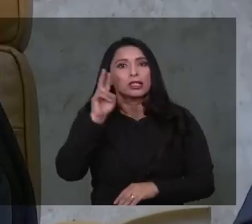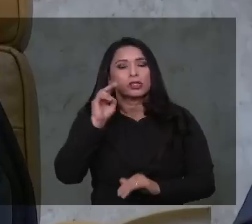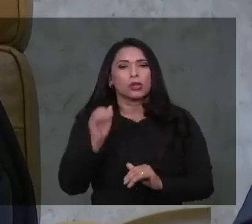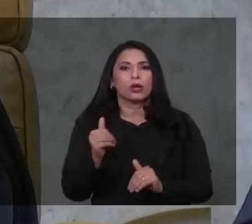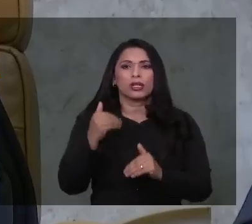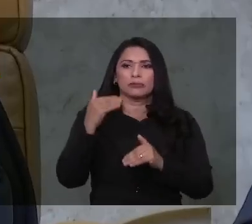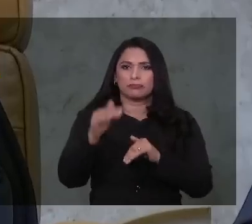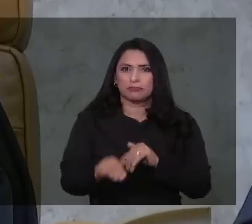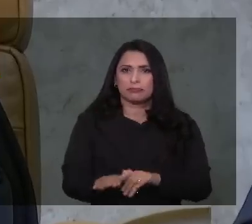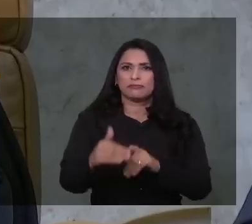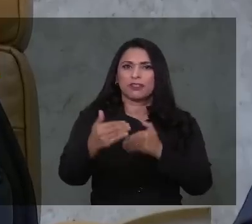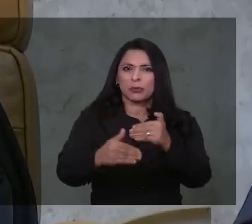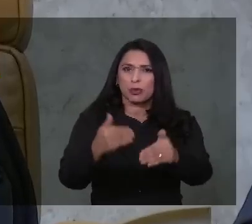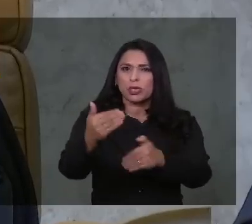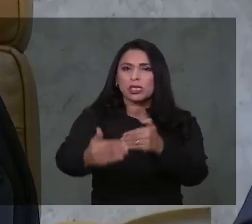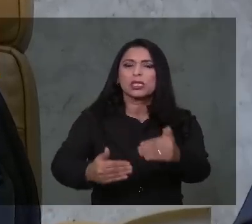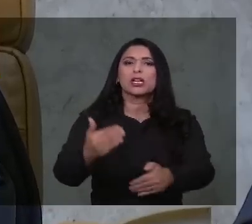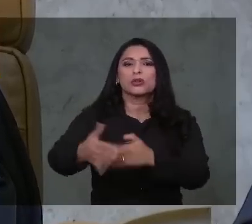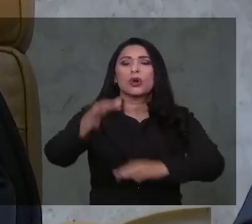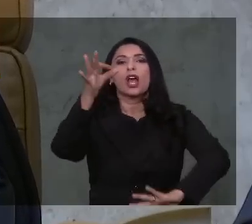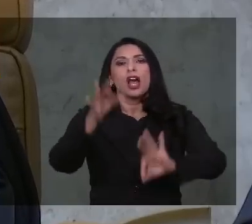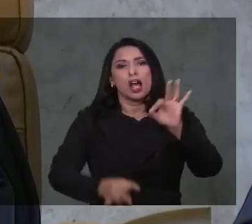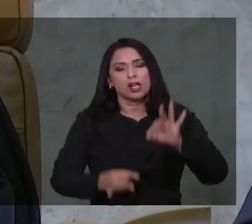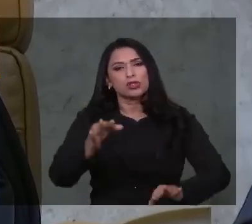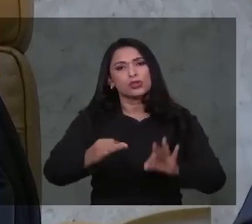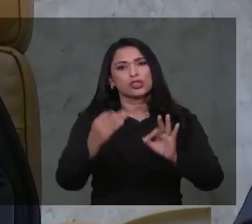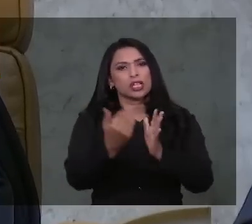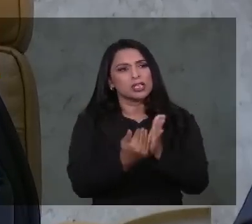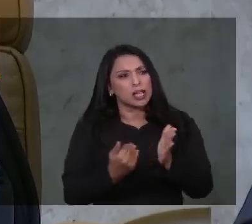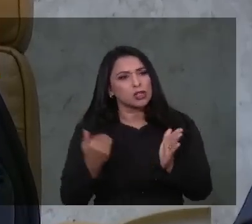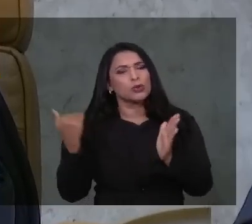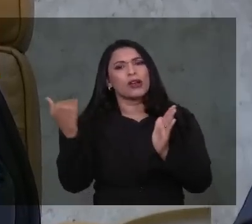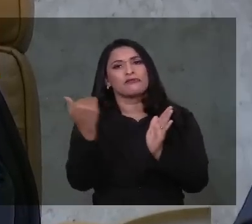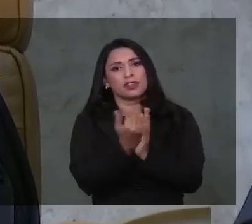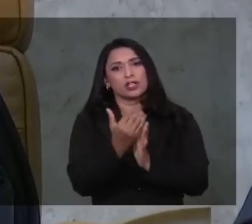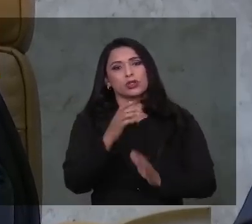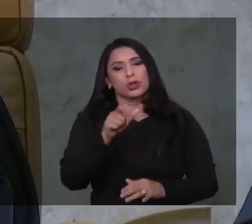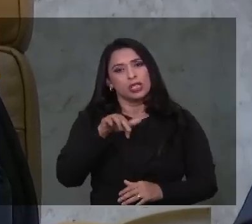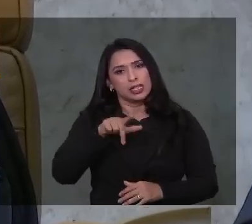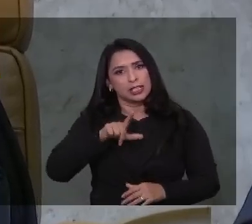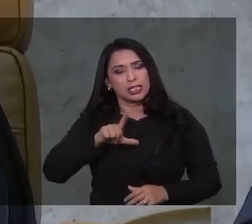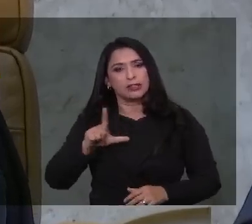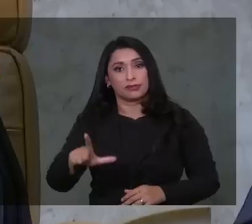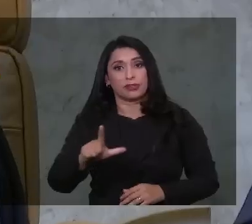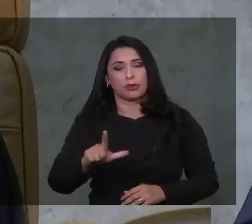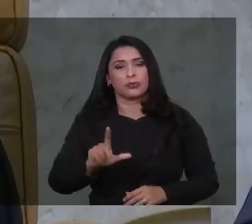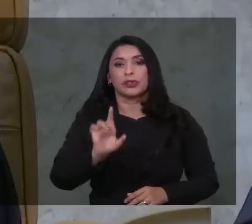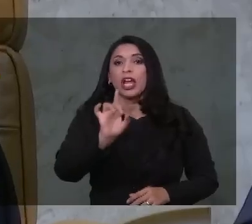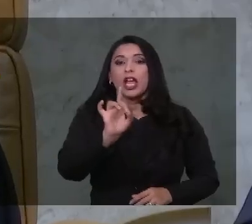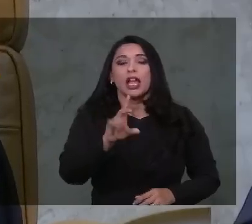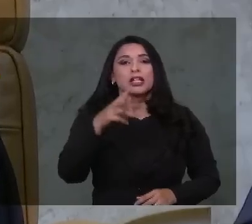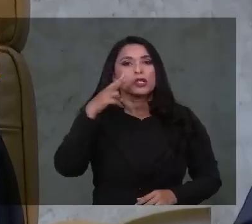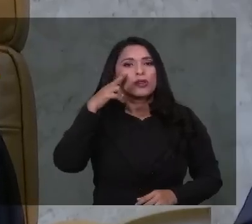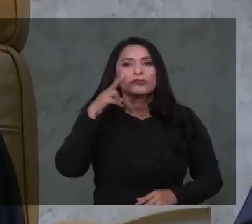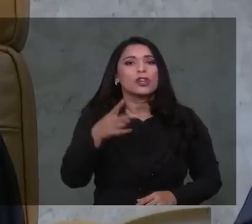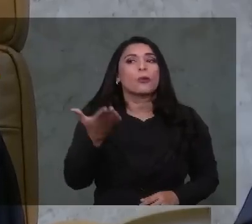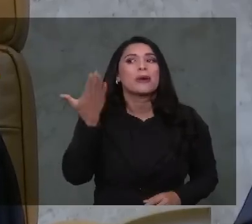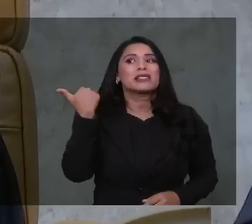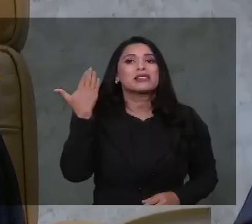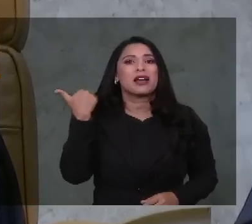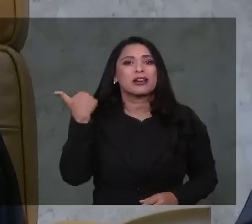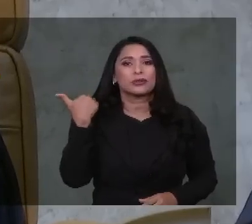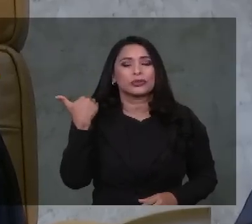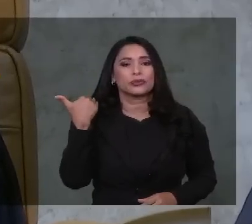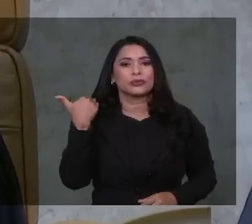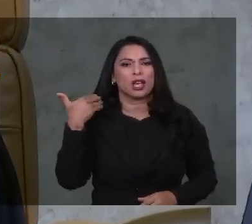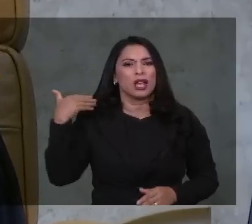do bem, da justiça e do avanço civilizatório. Basta olhar através dos tempos. Viemos